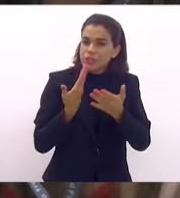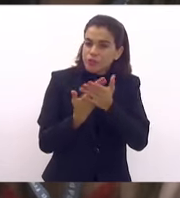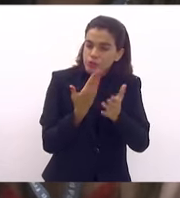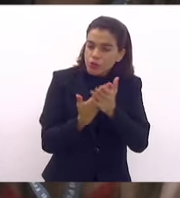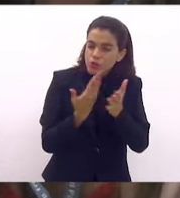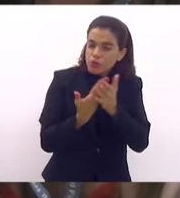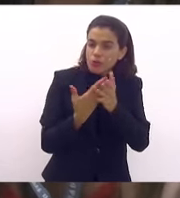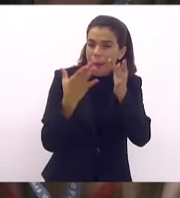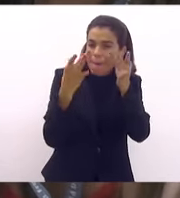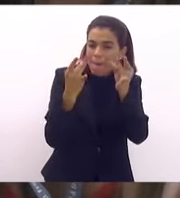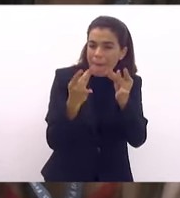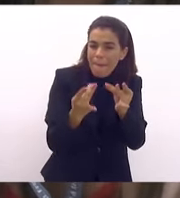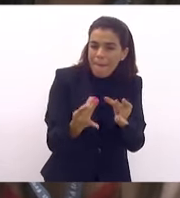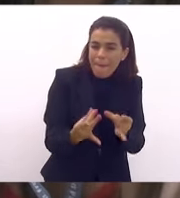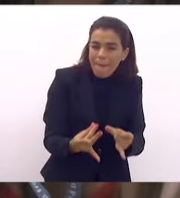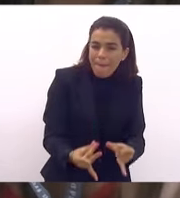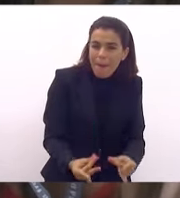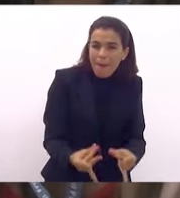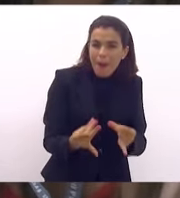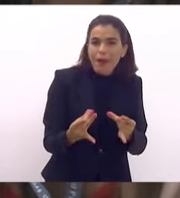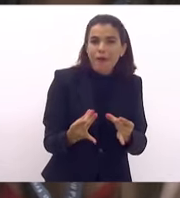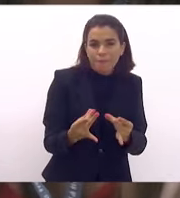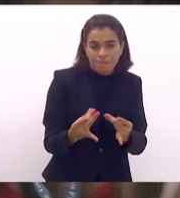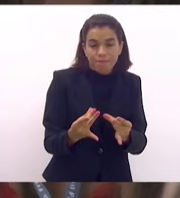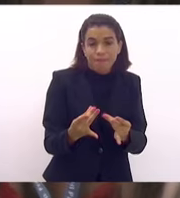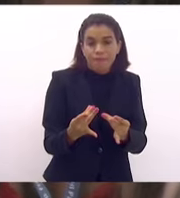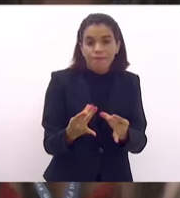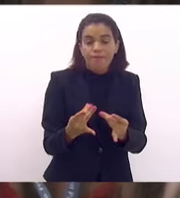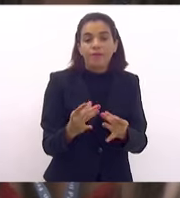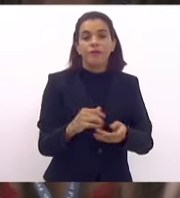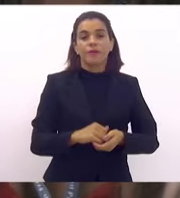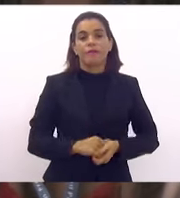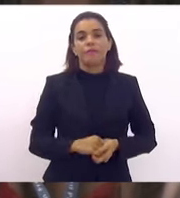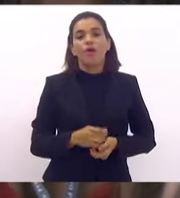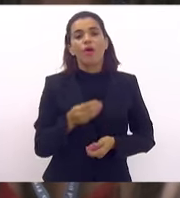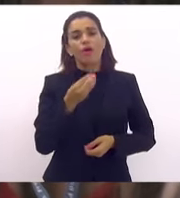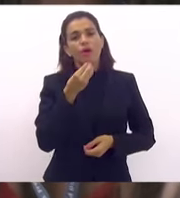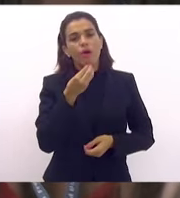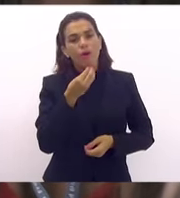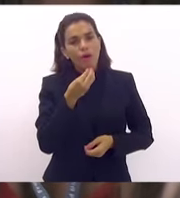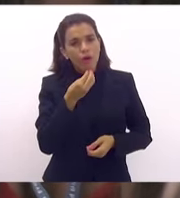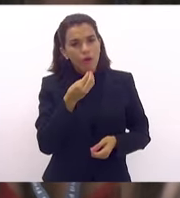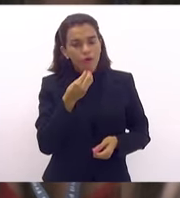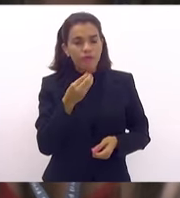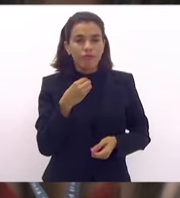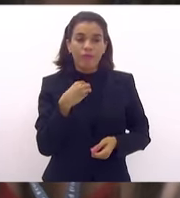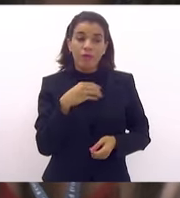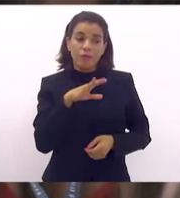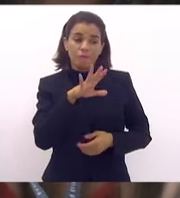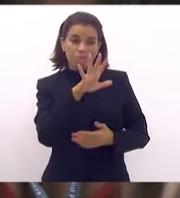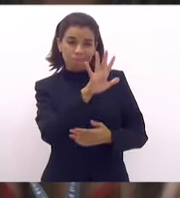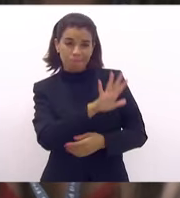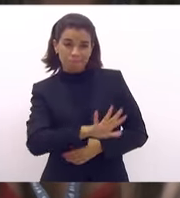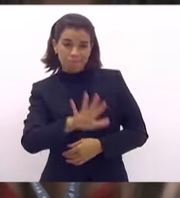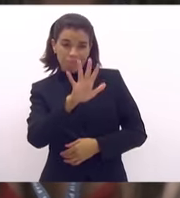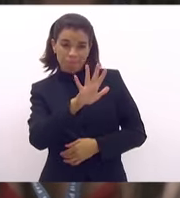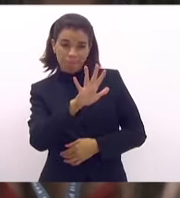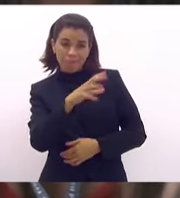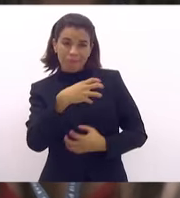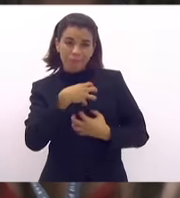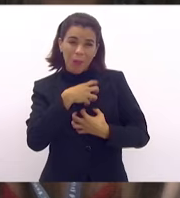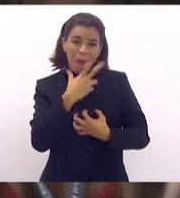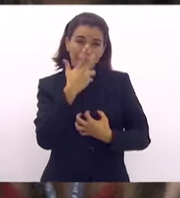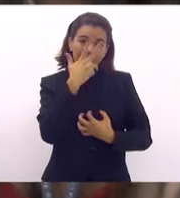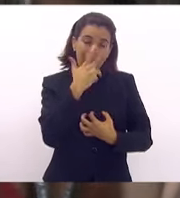mais a um pequeno detalhe que é o final, é no final do processo. Claro que, mas me parece, ao longo